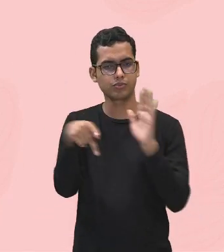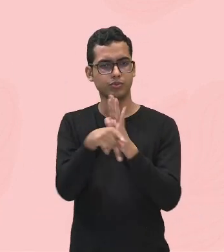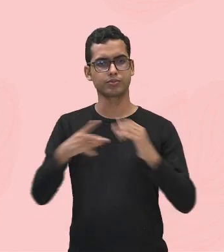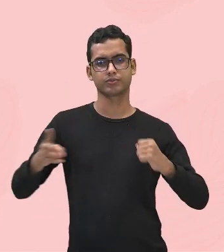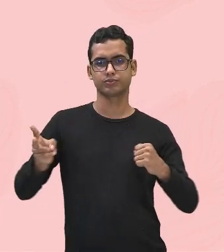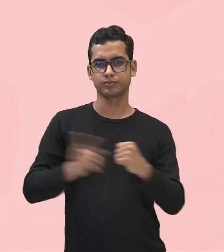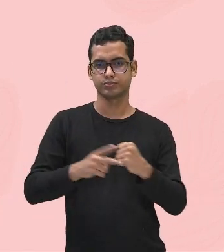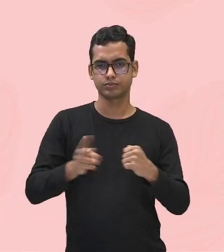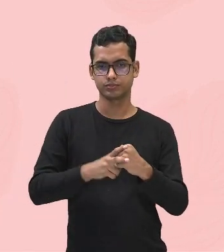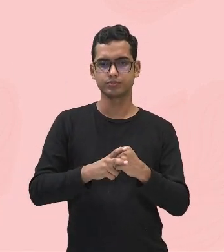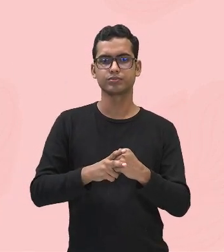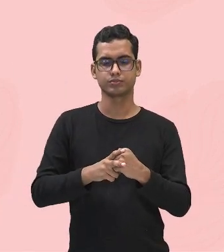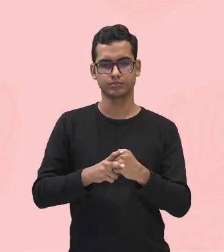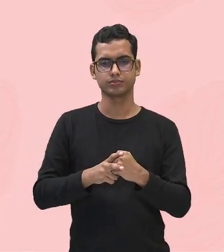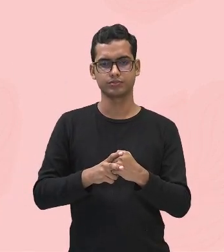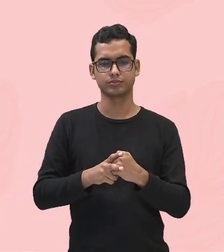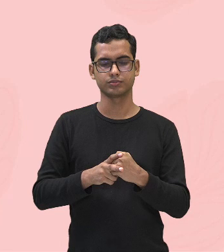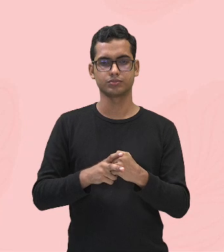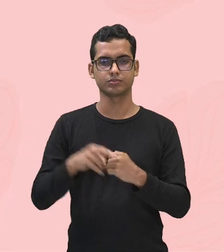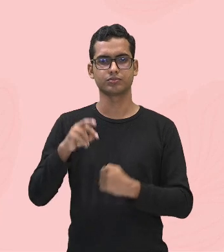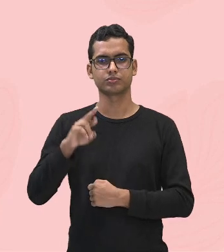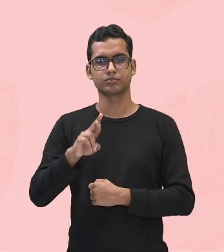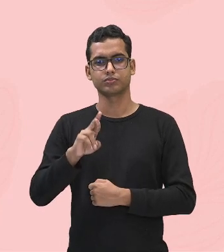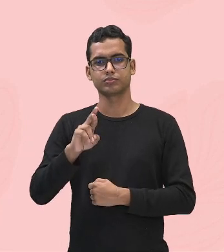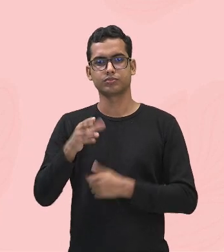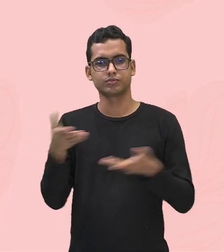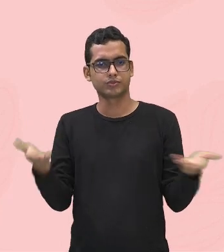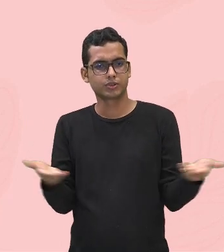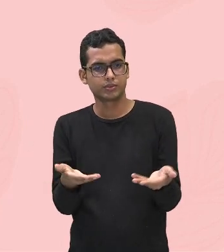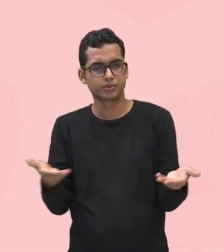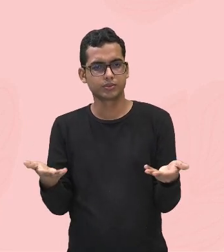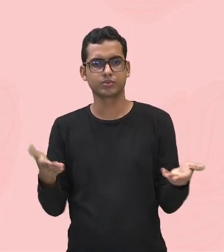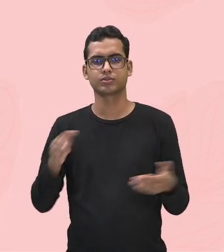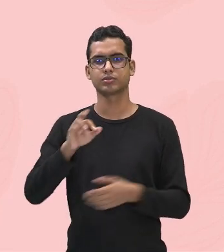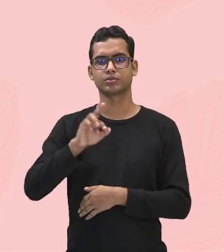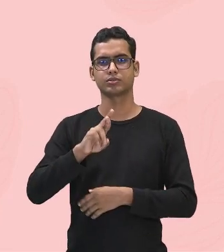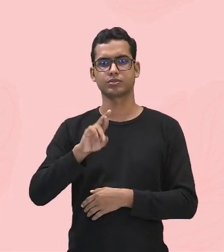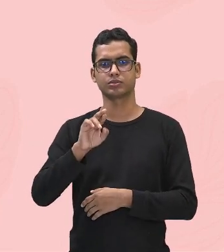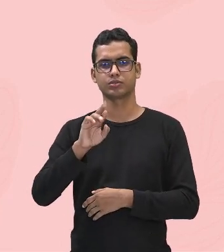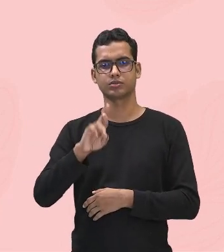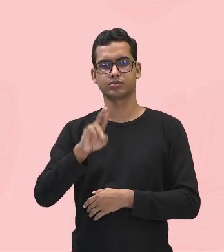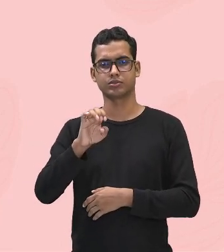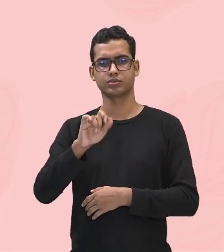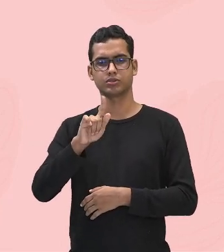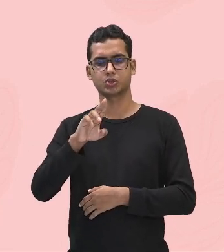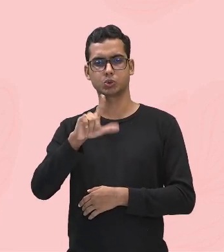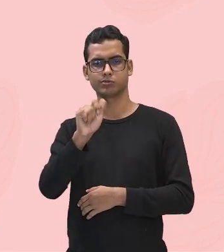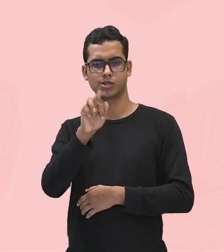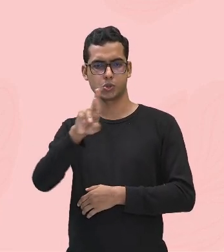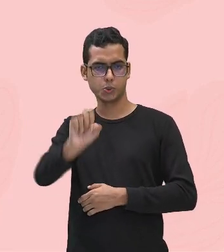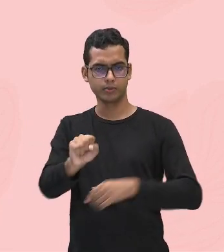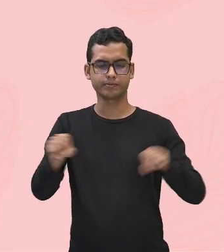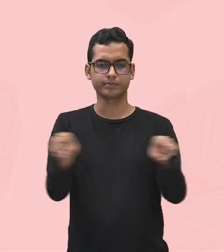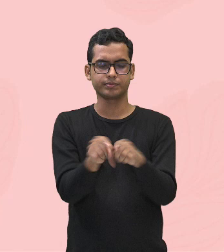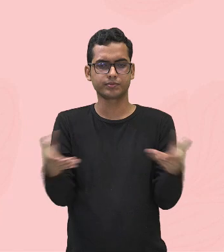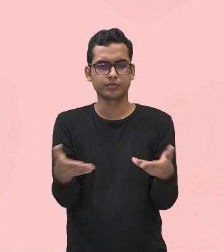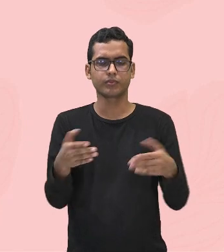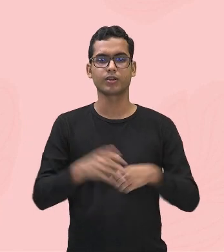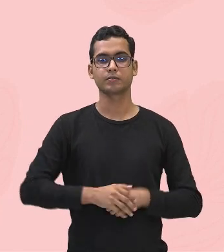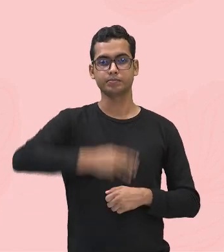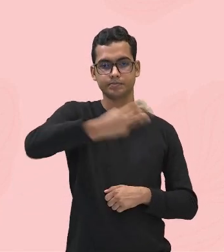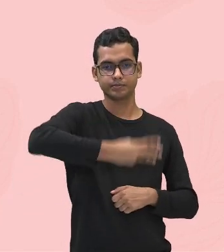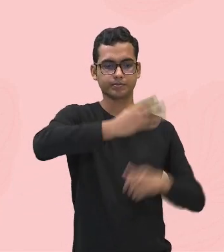em terceira conjugação, ou seja, verbos terminados em IR. Temos